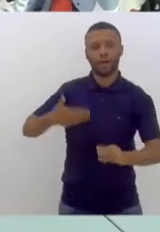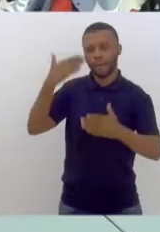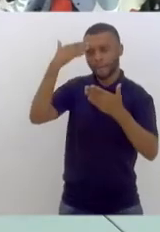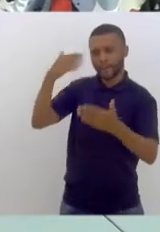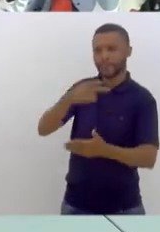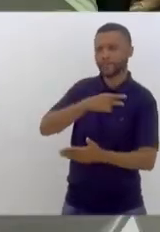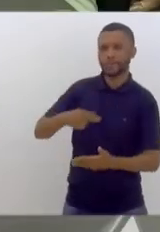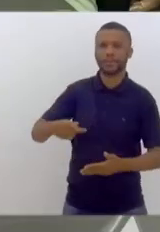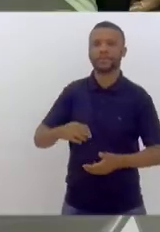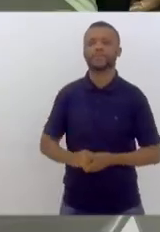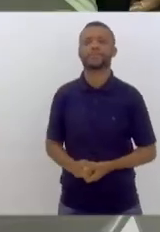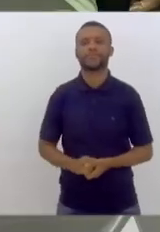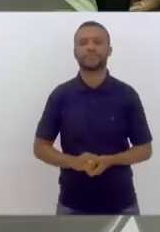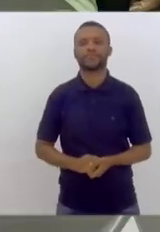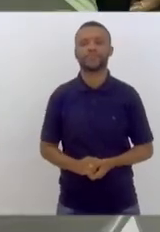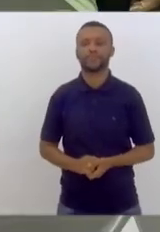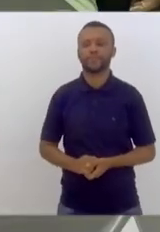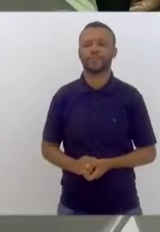presidente.